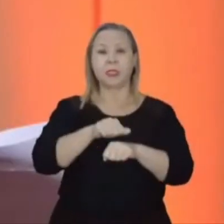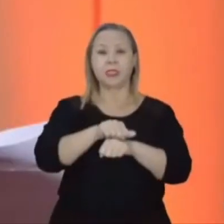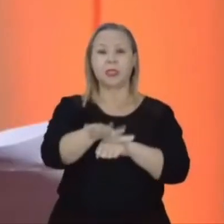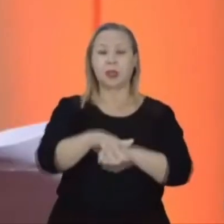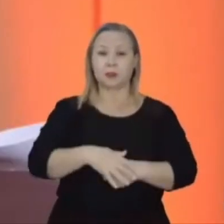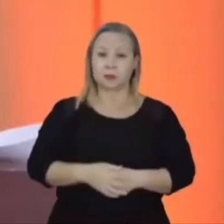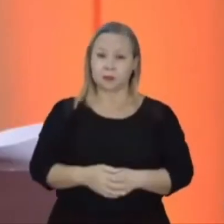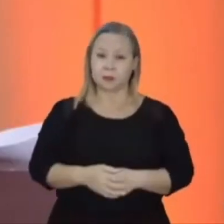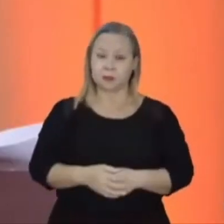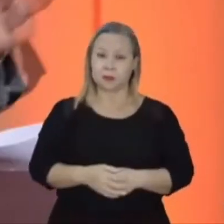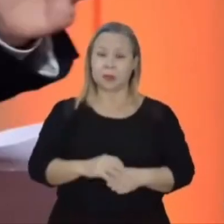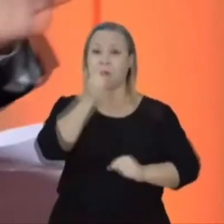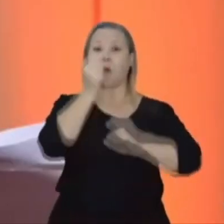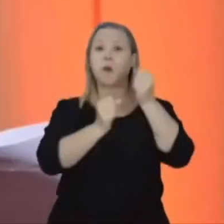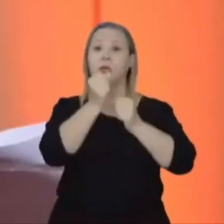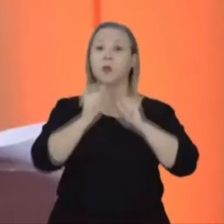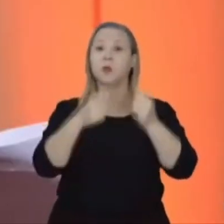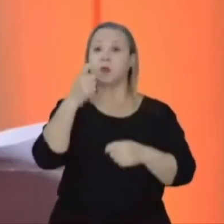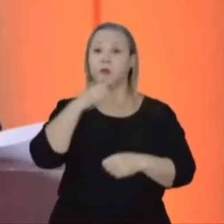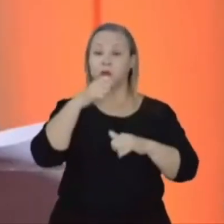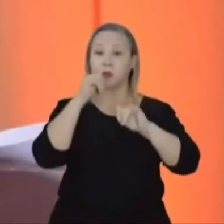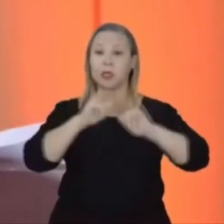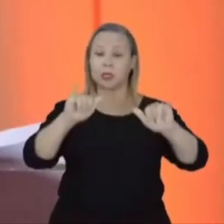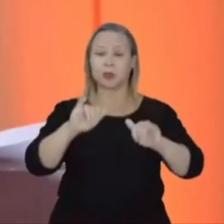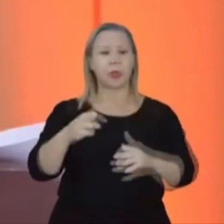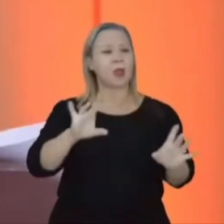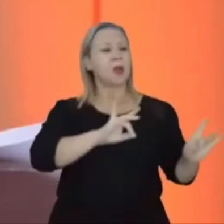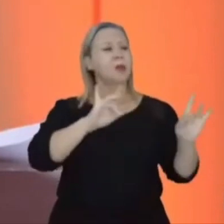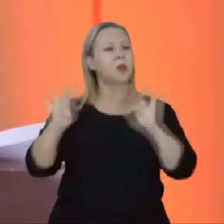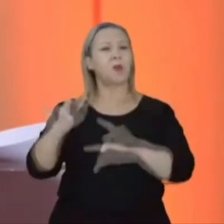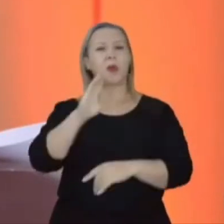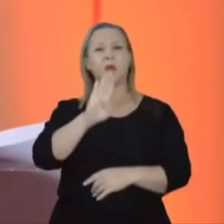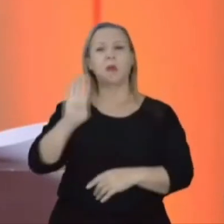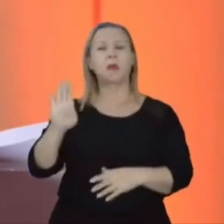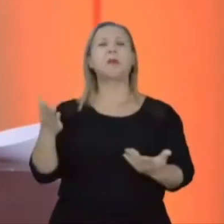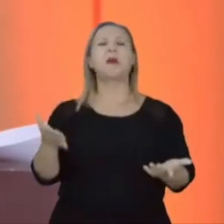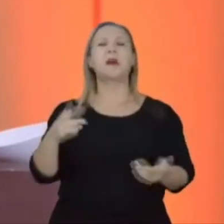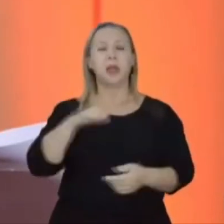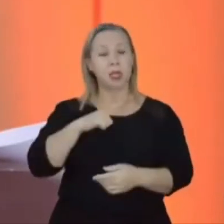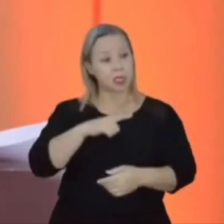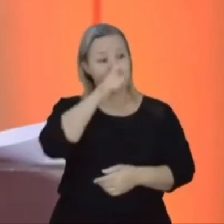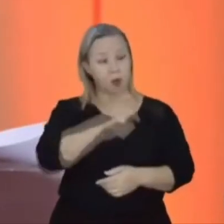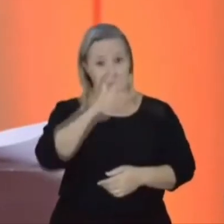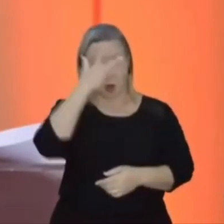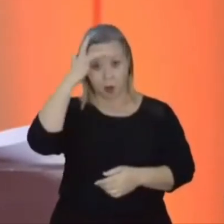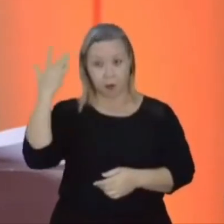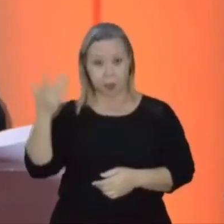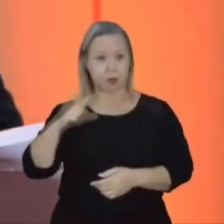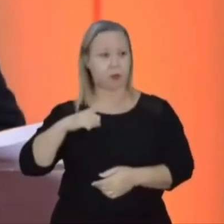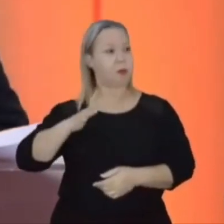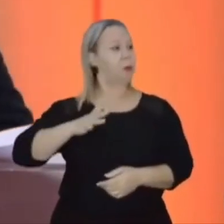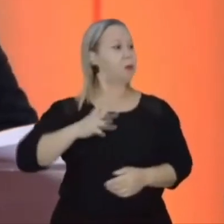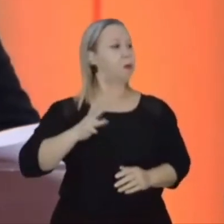Eu não acompanho o Big Brother, mas eu estava ouvindo essa conversa no carro. Tem um cara que é mais abastado lá, me parece, tem mais dinheiro.